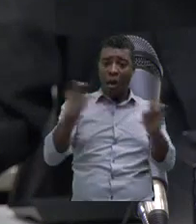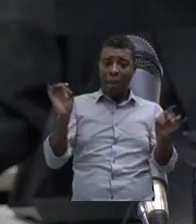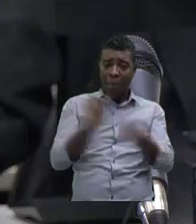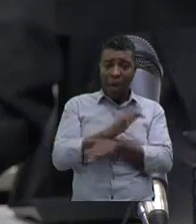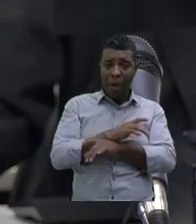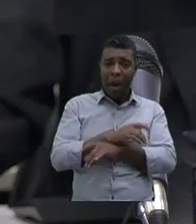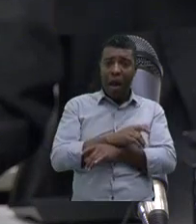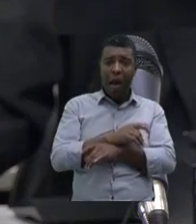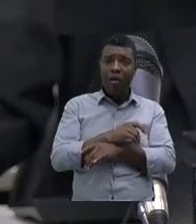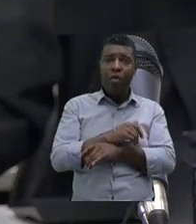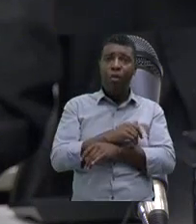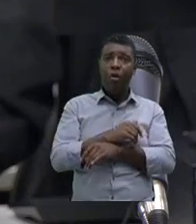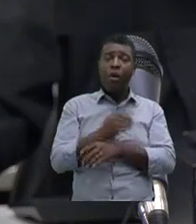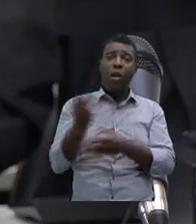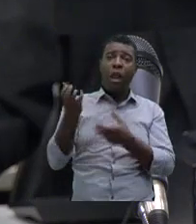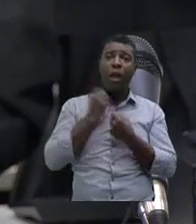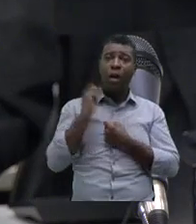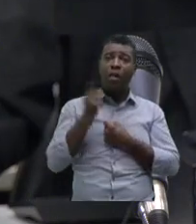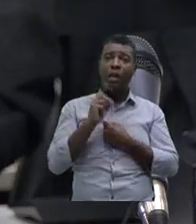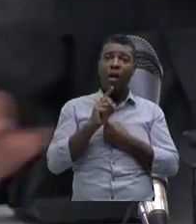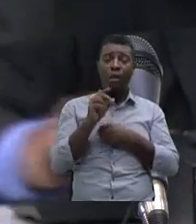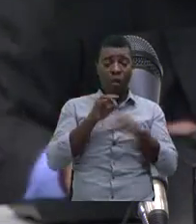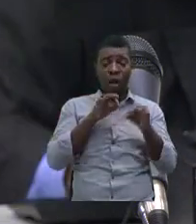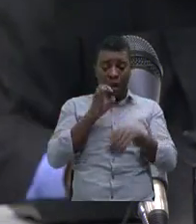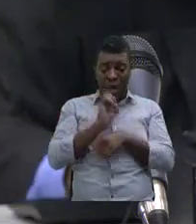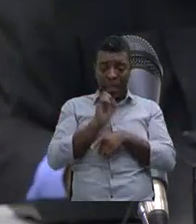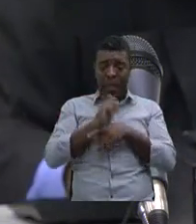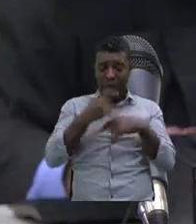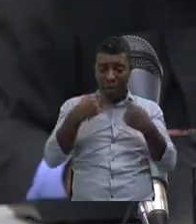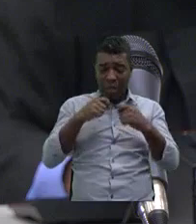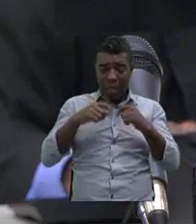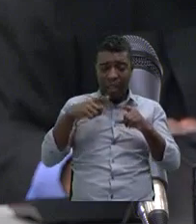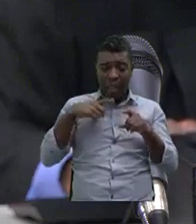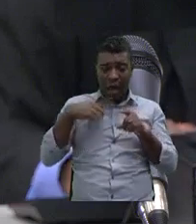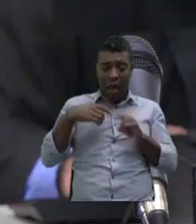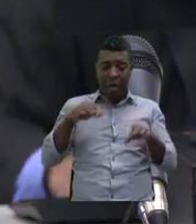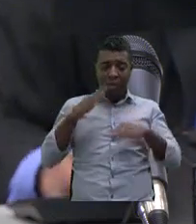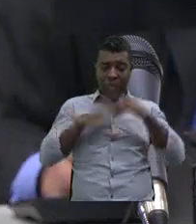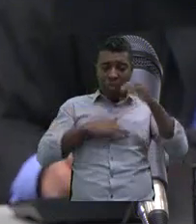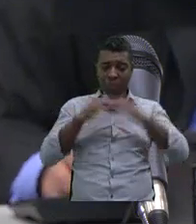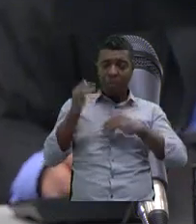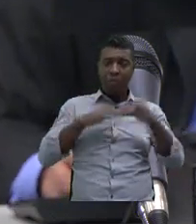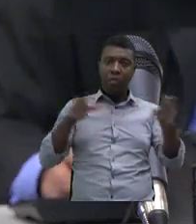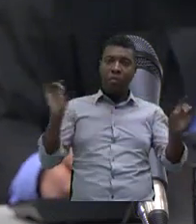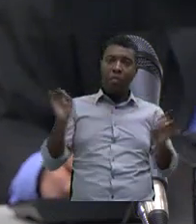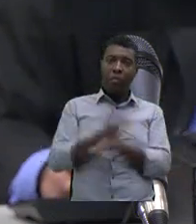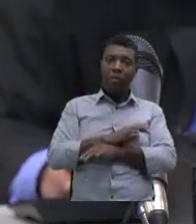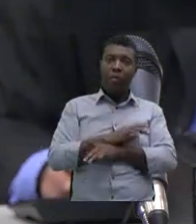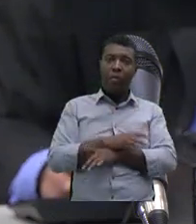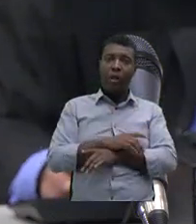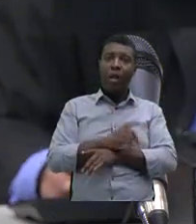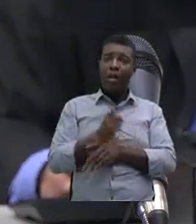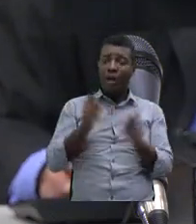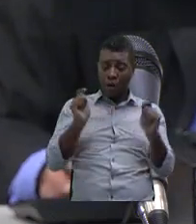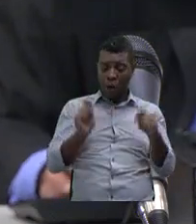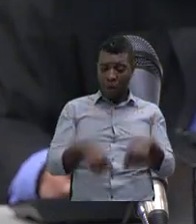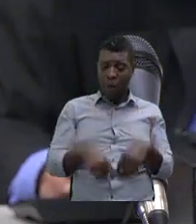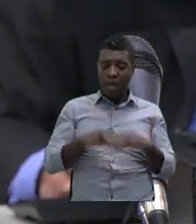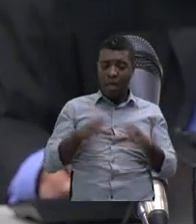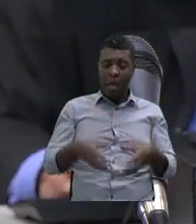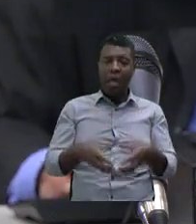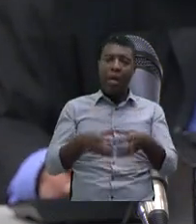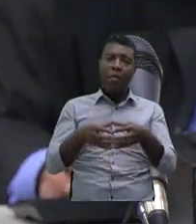Você tem que preparar, você tem que estar habilitado. E isso se faz com competência, se faz com equipe. Então,